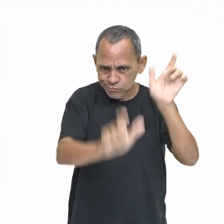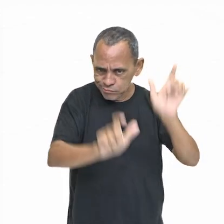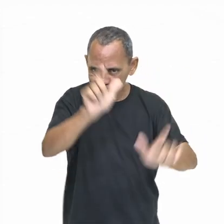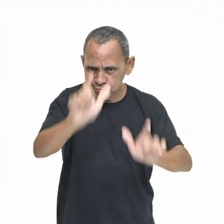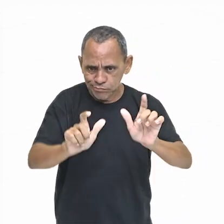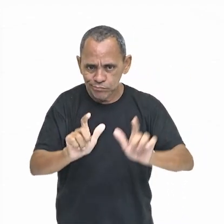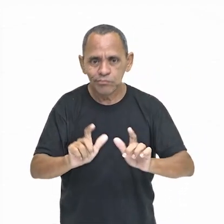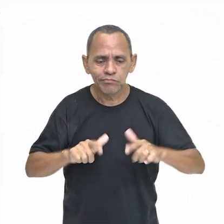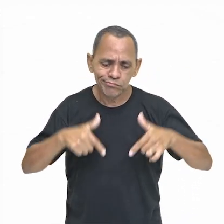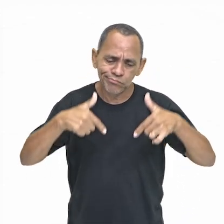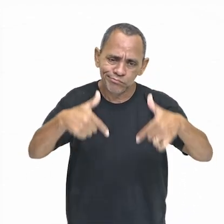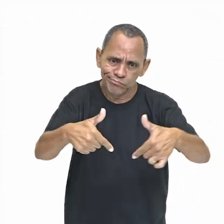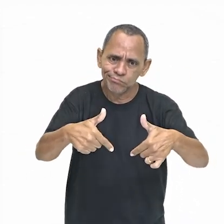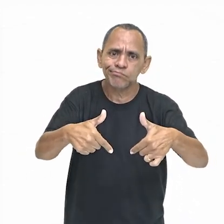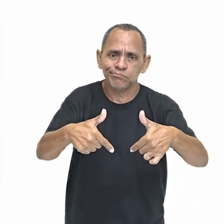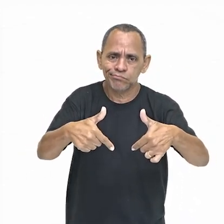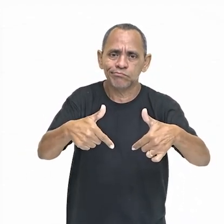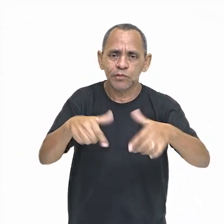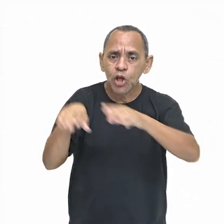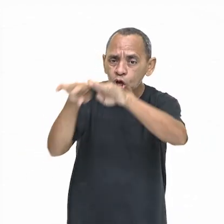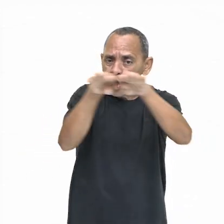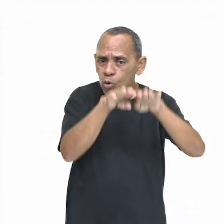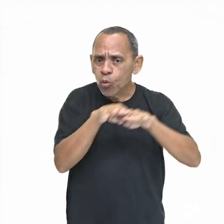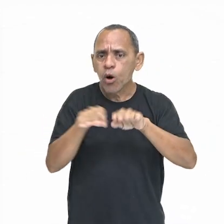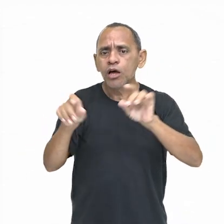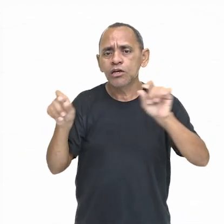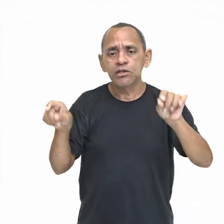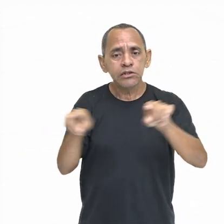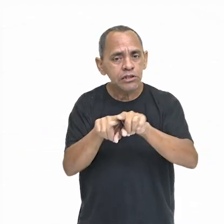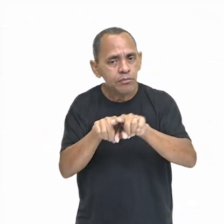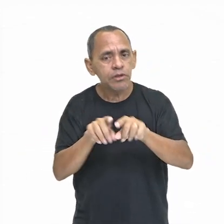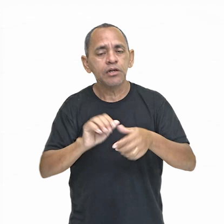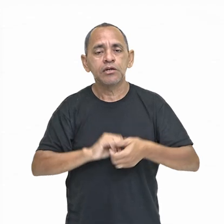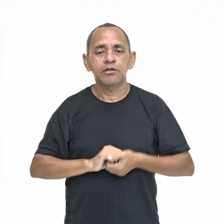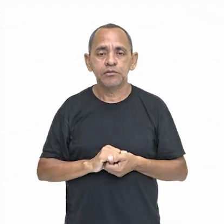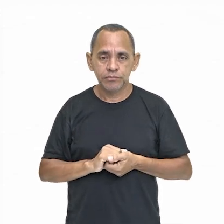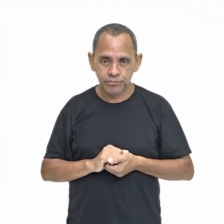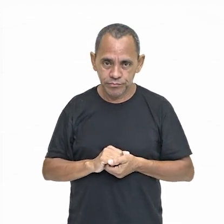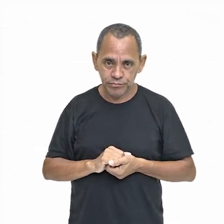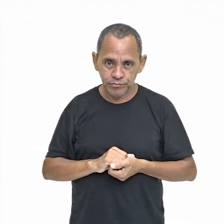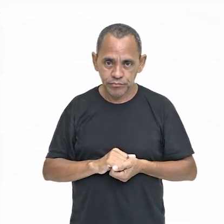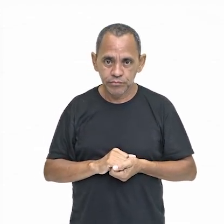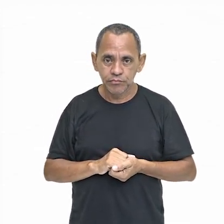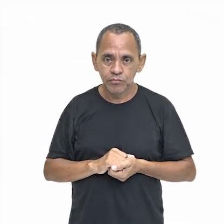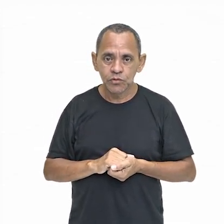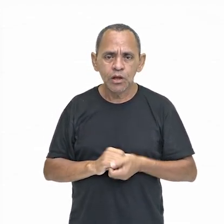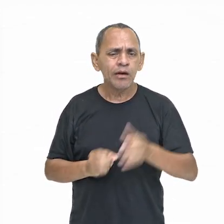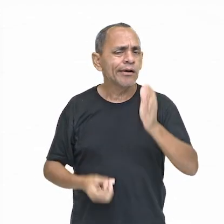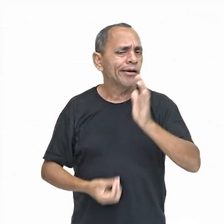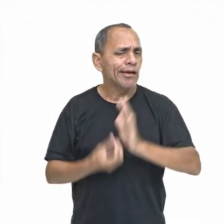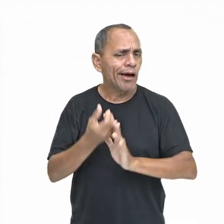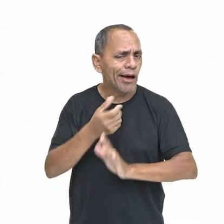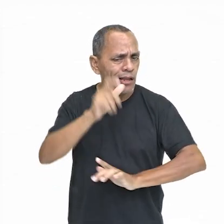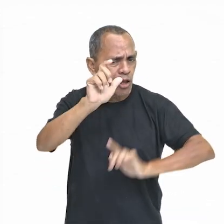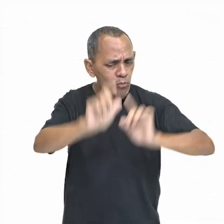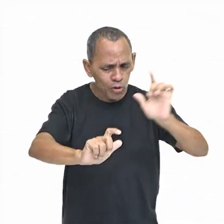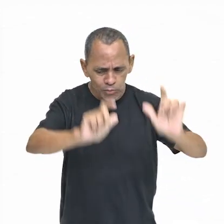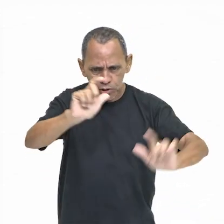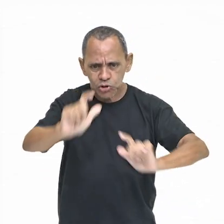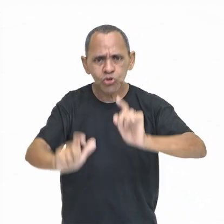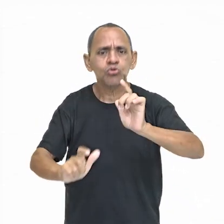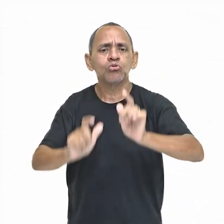sem estabelecer laços diretos entre si. As categorias sociais são formadas por indivíduos